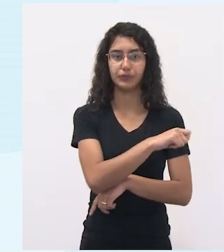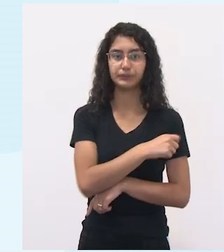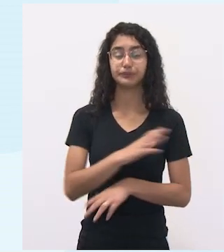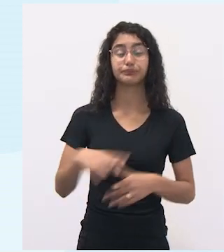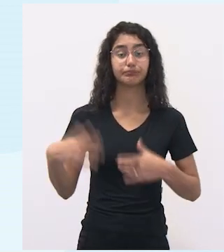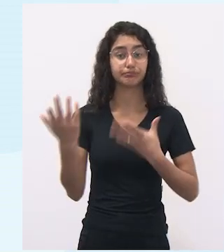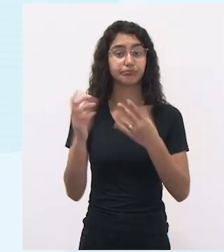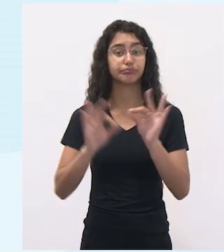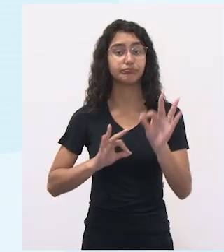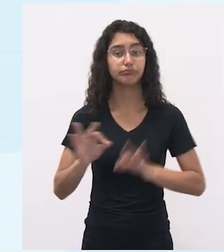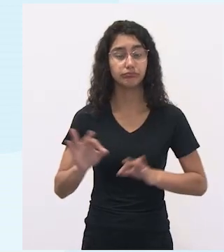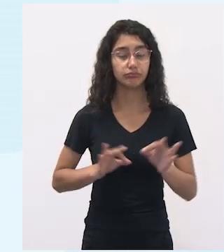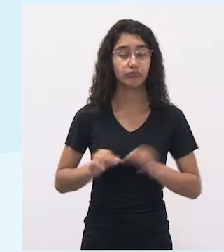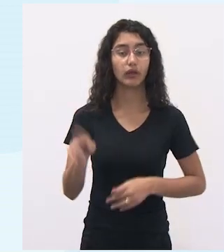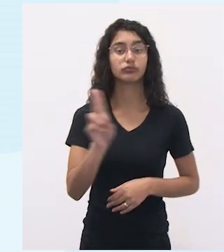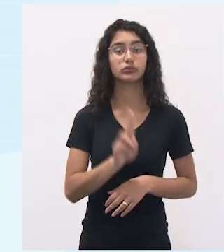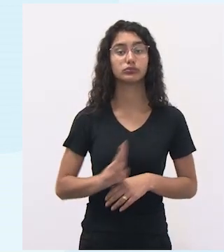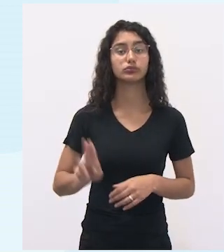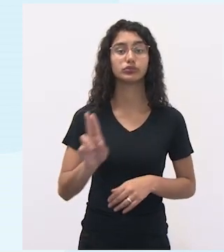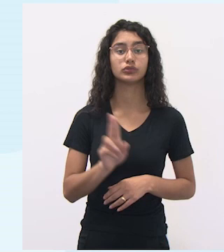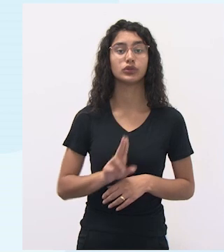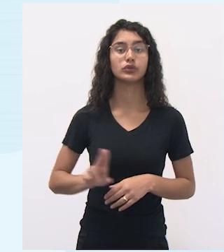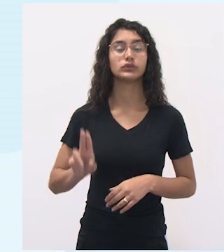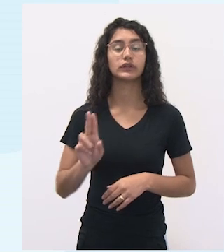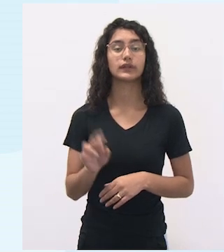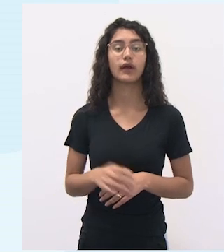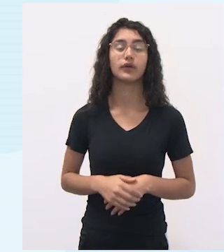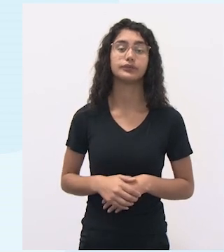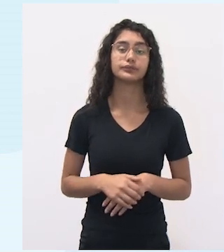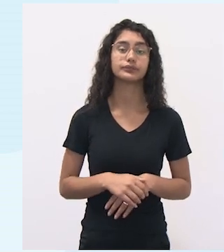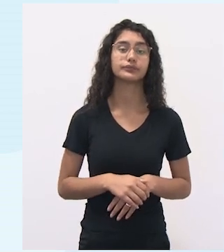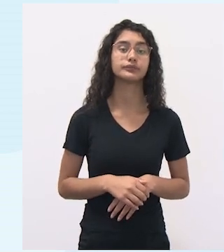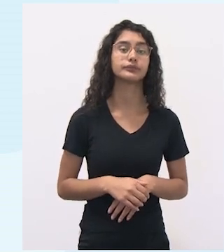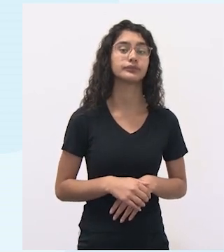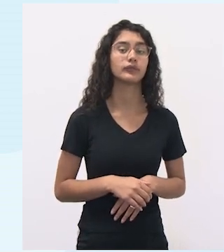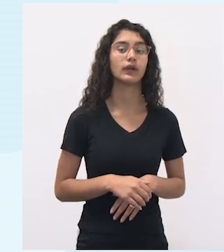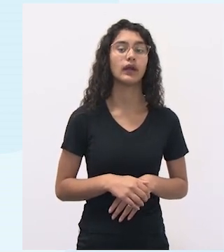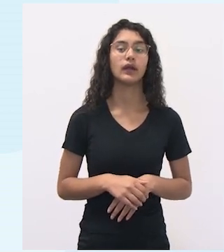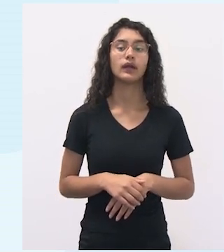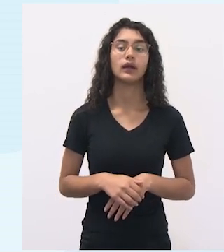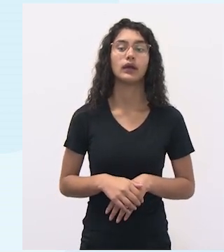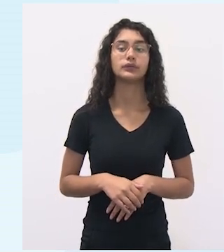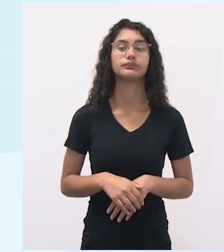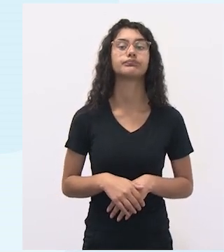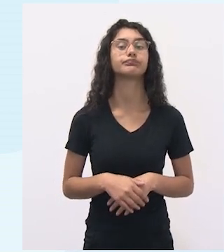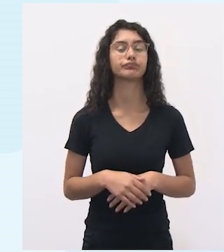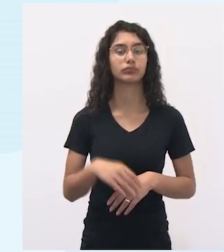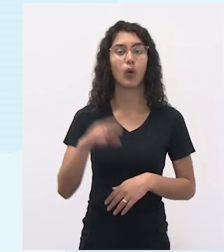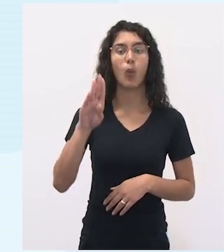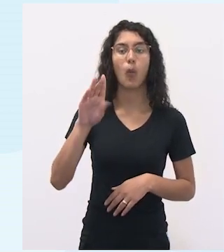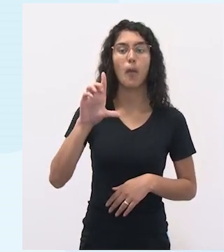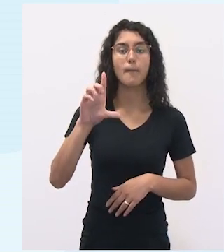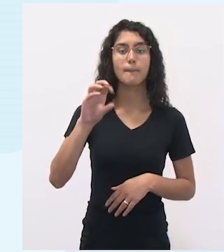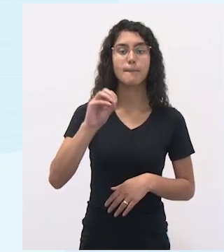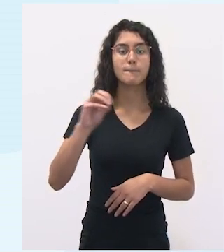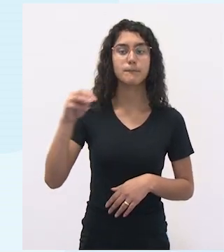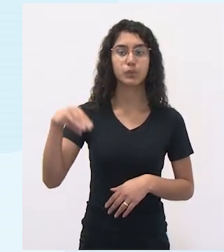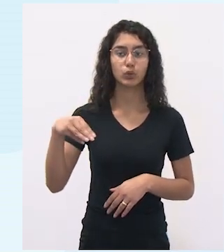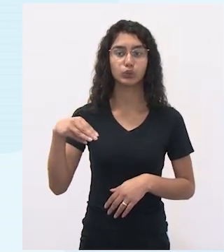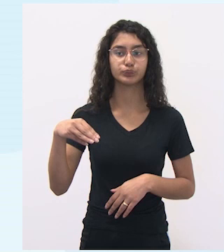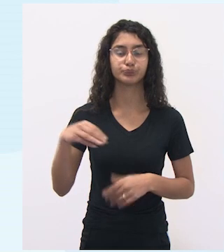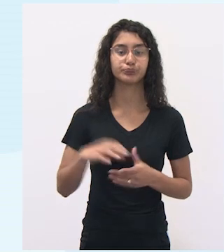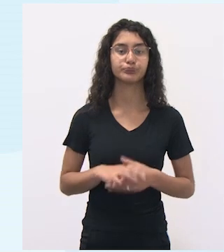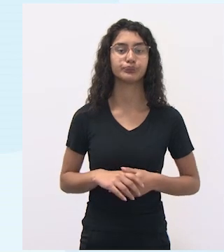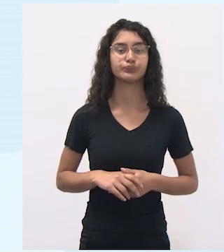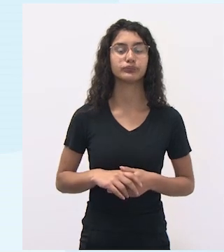o planejamento, a gente vai usar o planejamento do professor, a taxonomia de Bloom revisitada, né? Revisada,